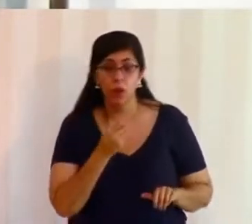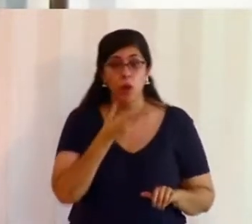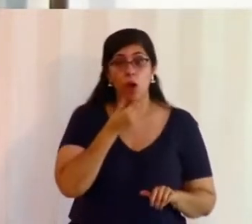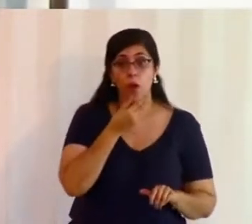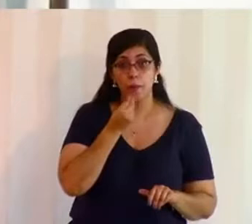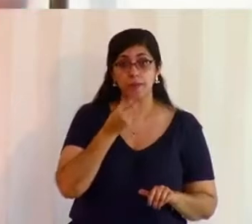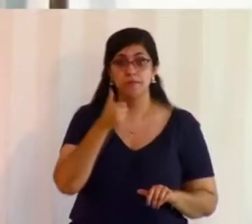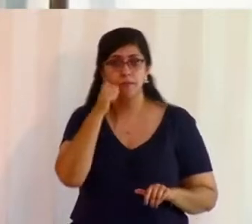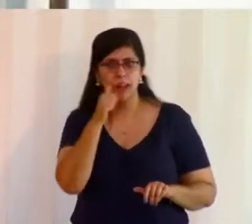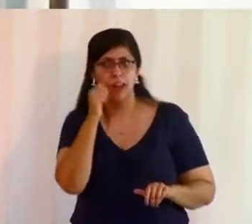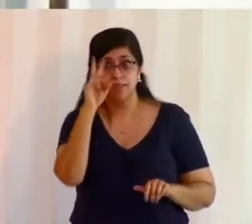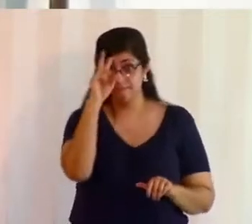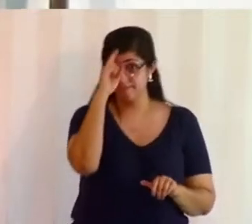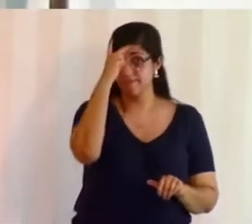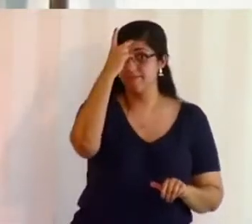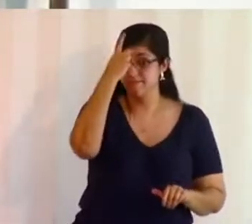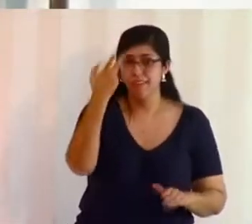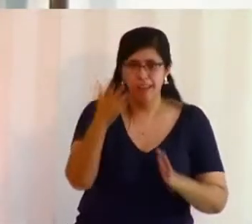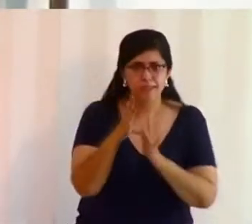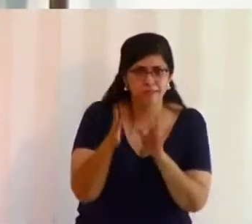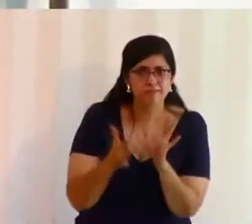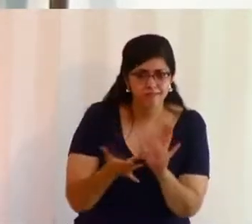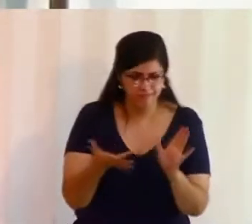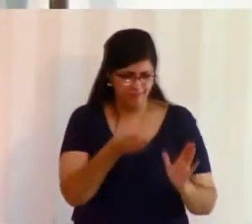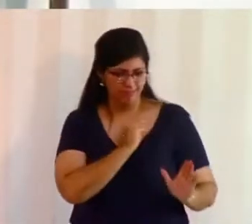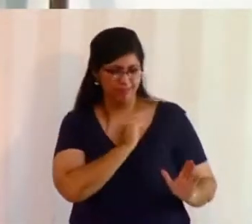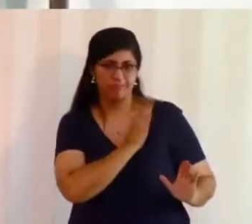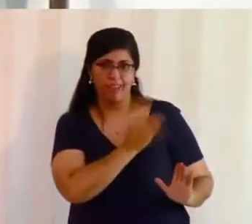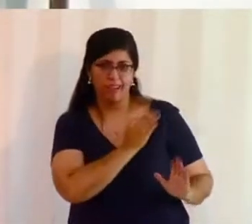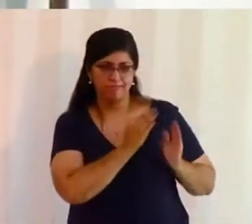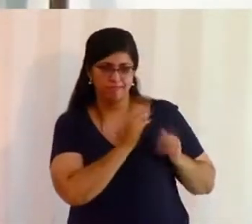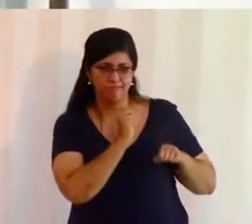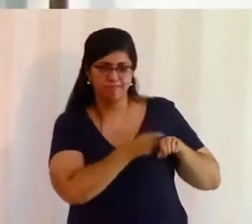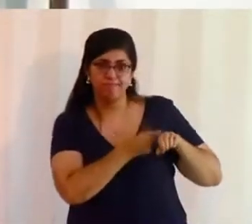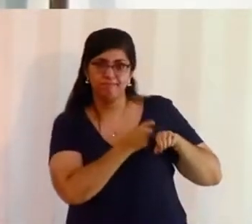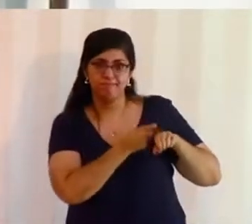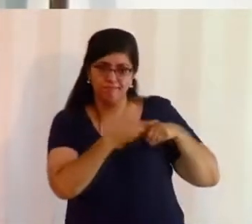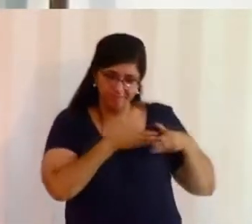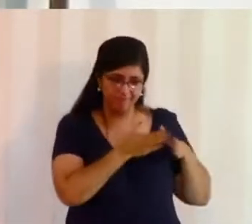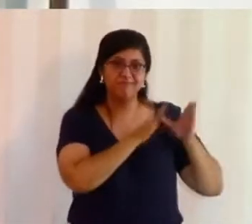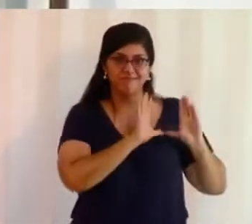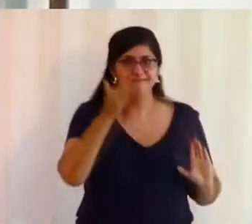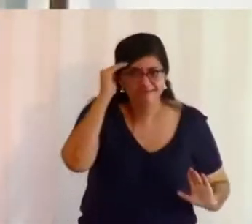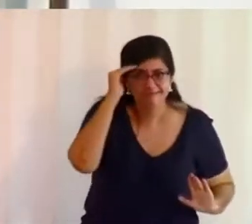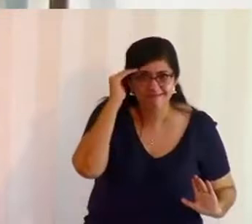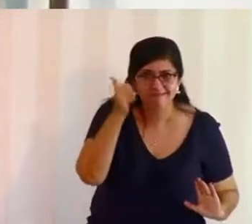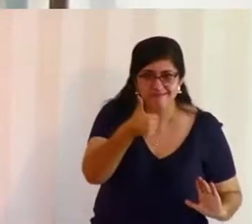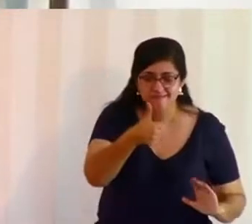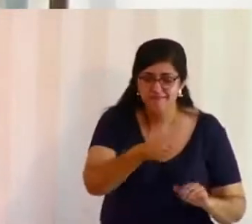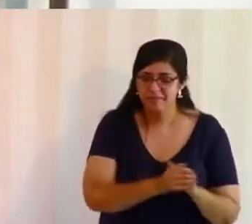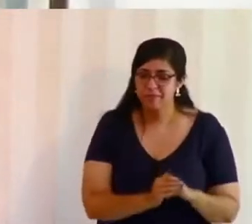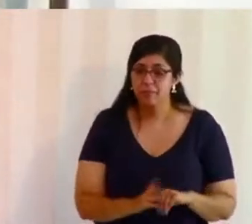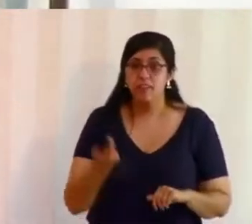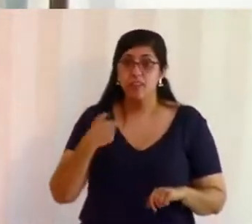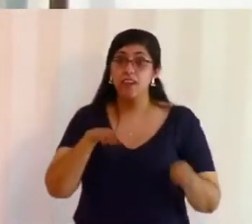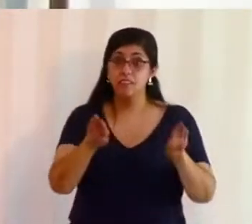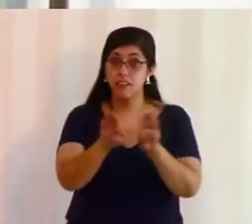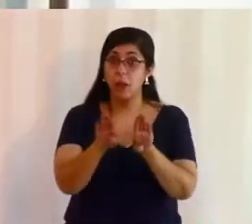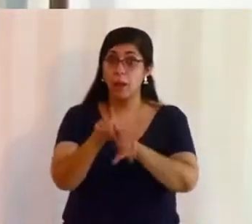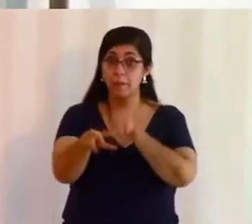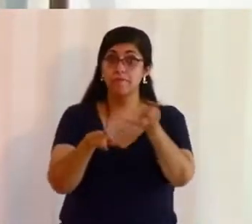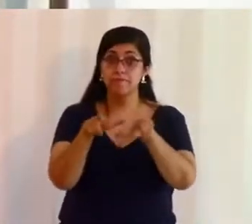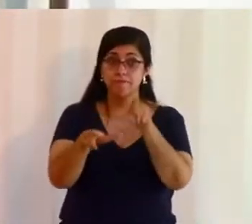é o Senhor, é Ele que abre o entendimento e o coração. Nós haveremos de ver também que é necessário, na realização da obra do